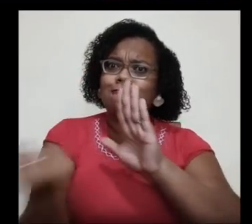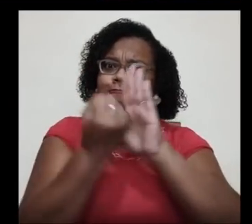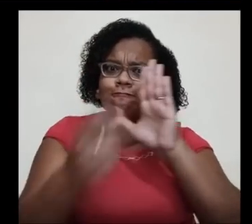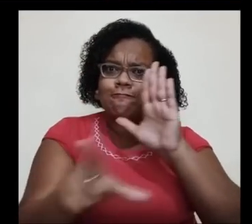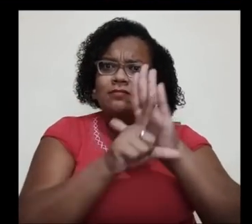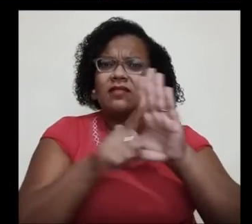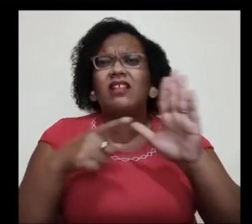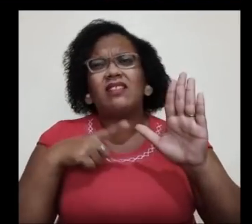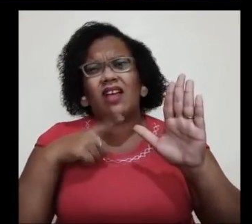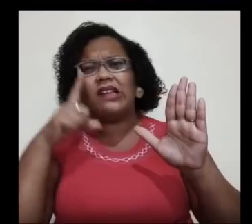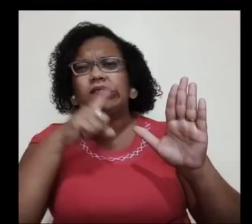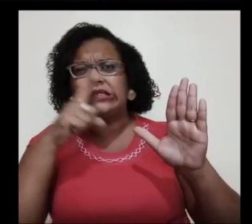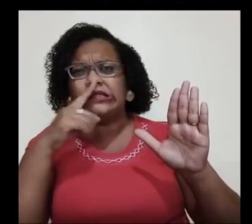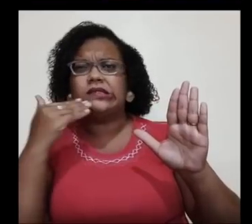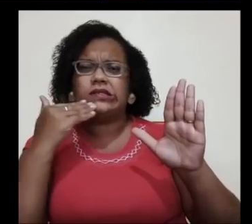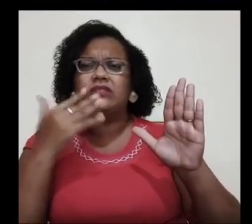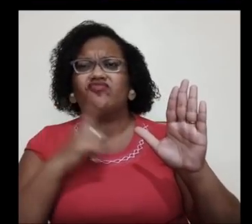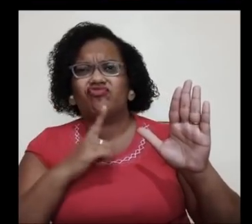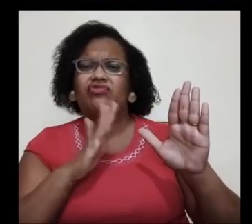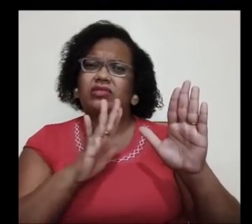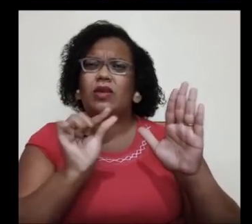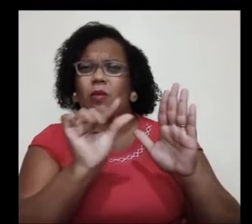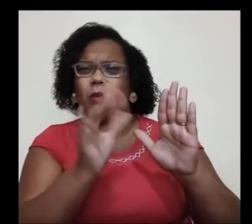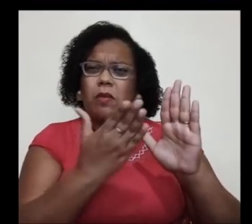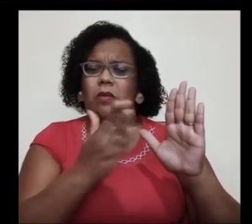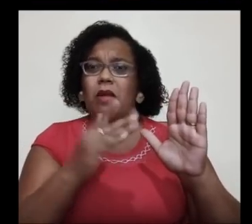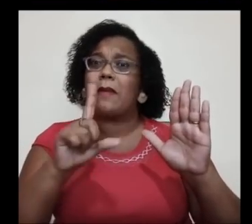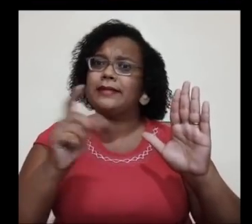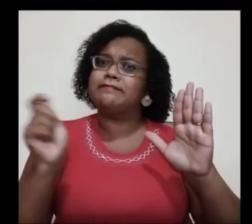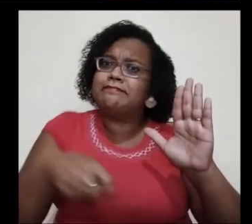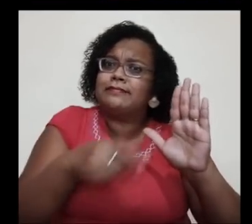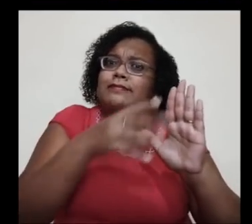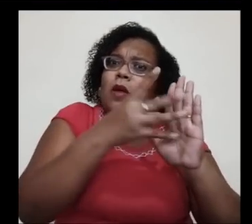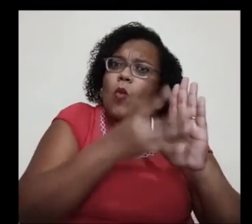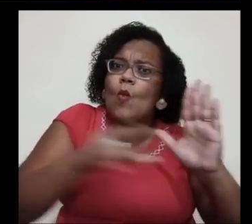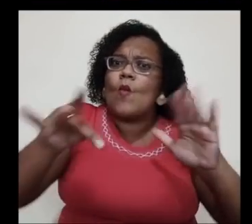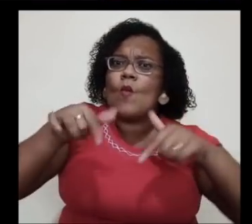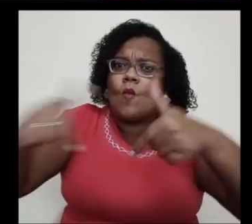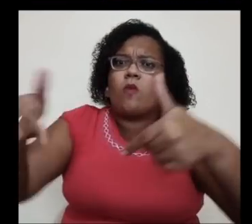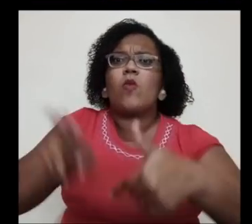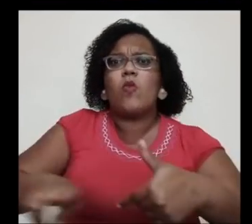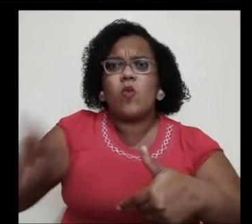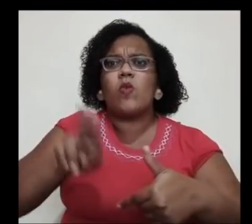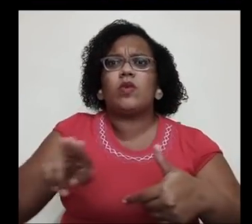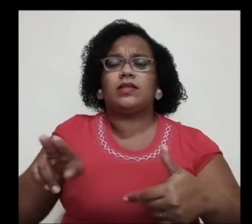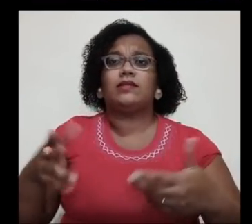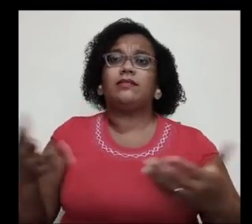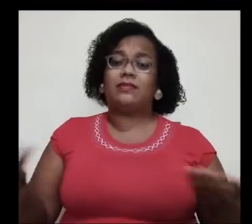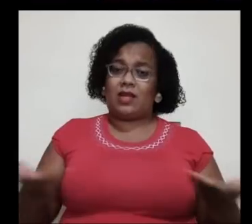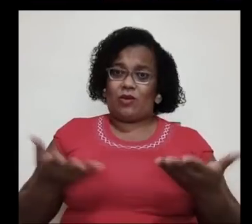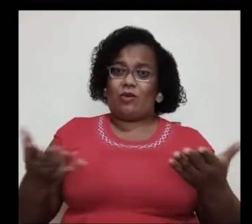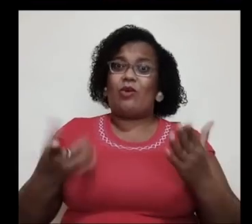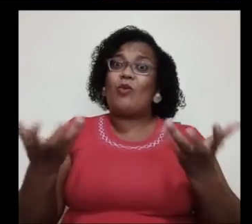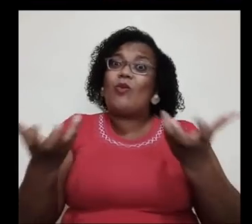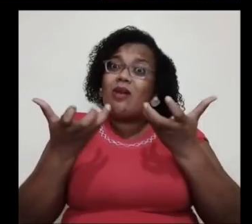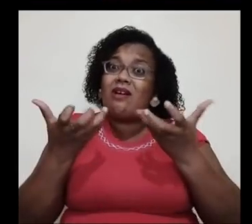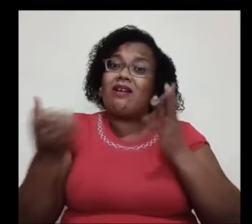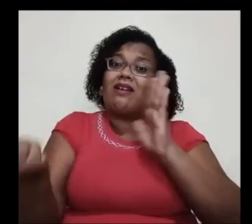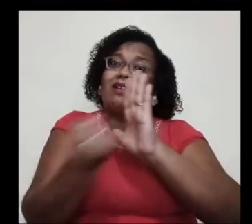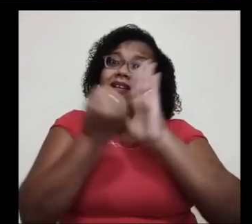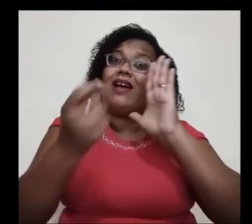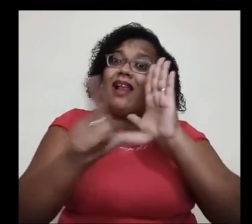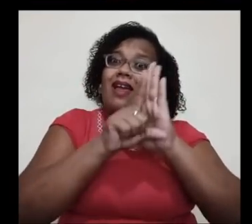que o marco legal seja mais utilizado pelos diversos setores da sociedade brasileira. Em particular,